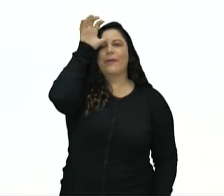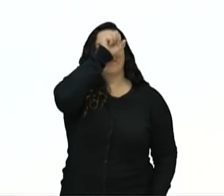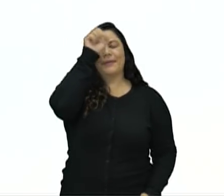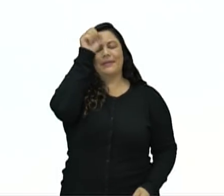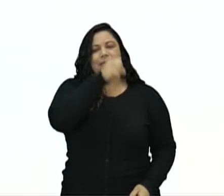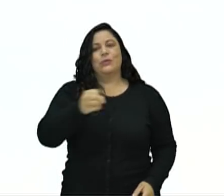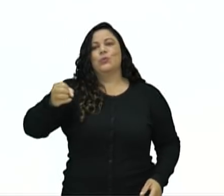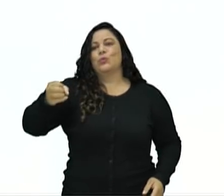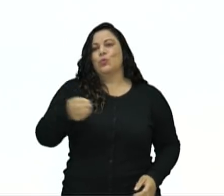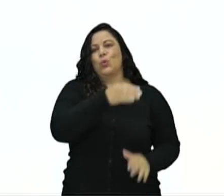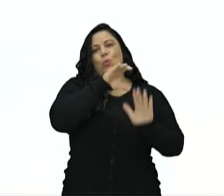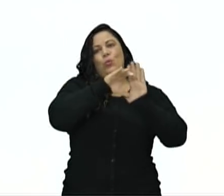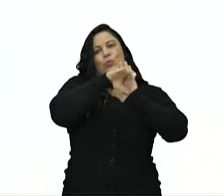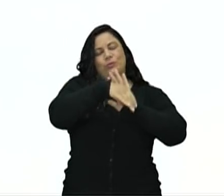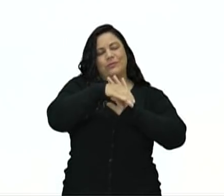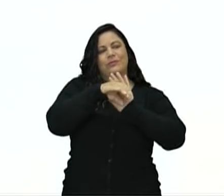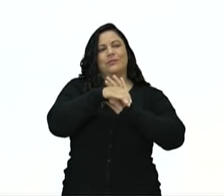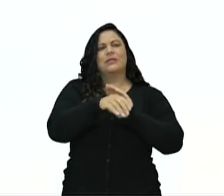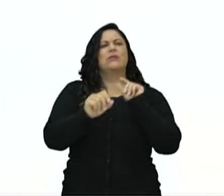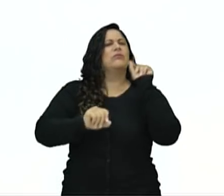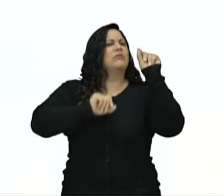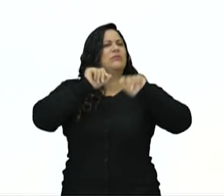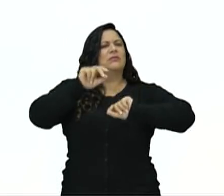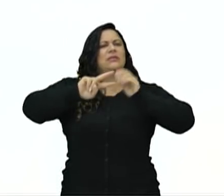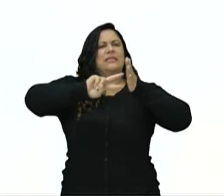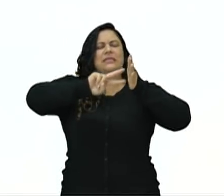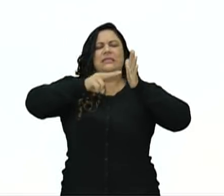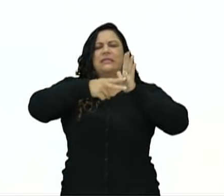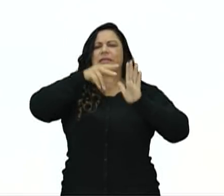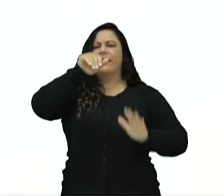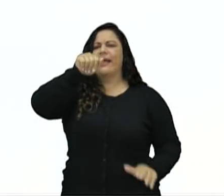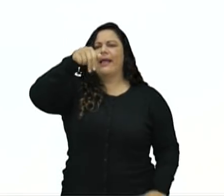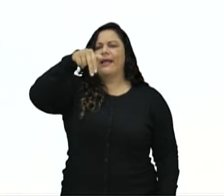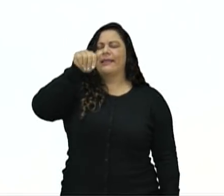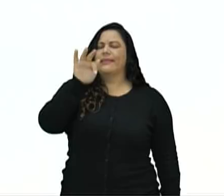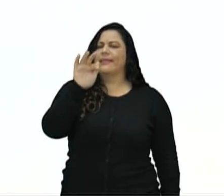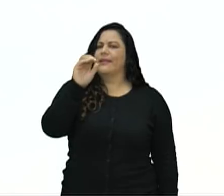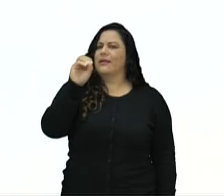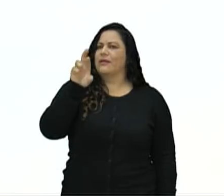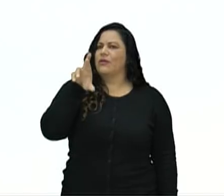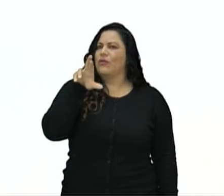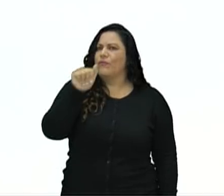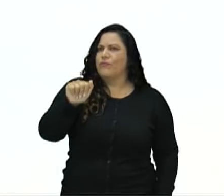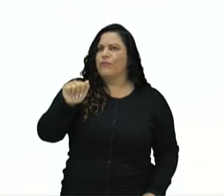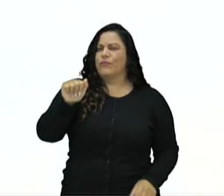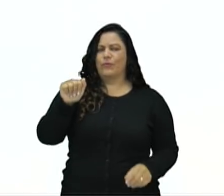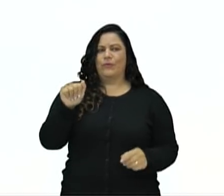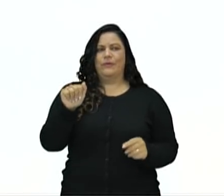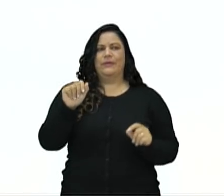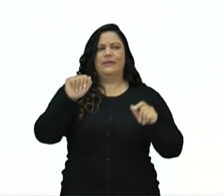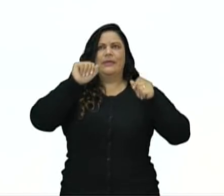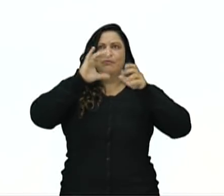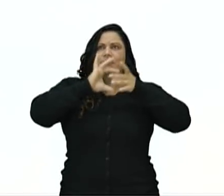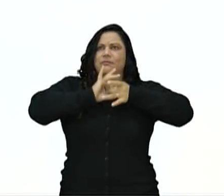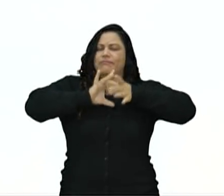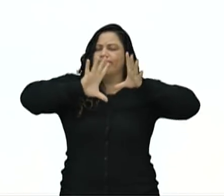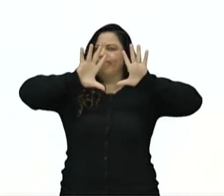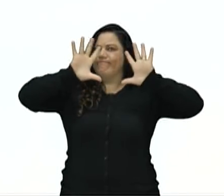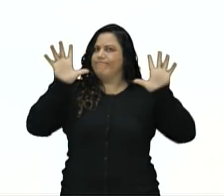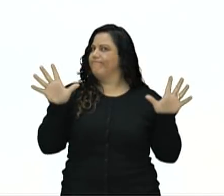ali uma anáfora, para produzir a coesão do texto, para deixar o texto claro para o leitor, e o que significa